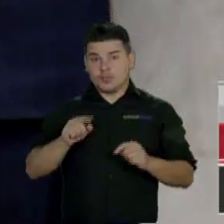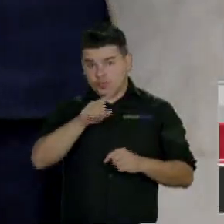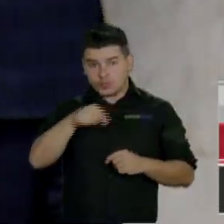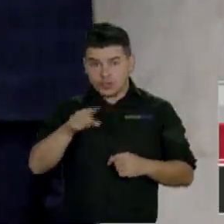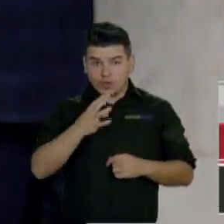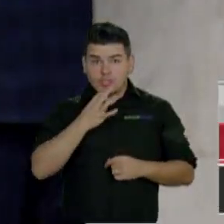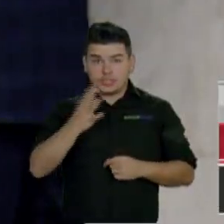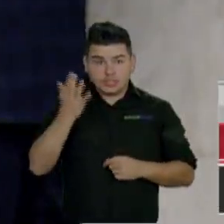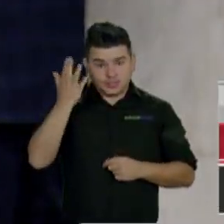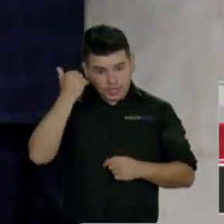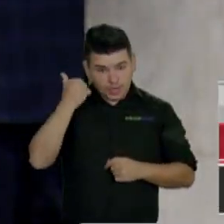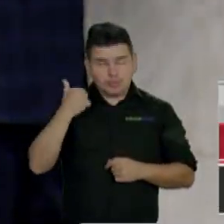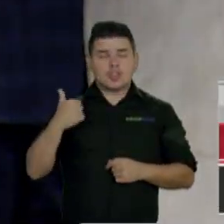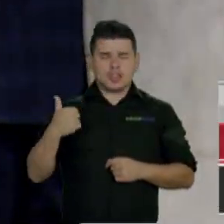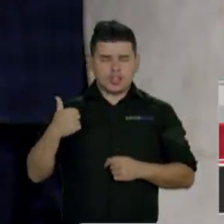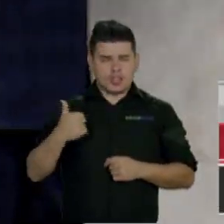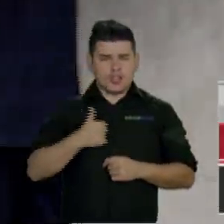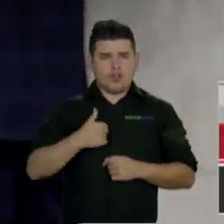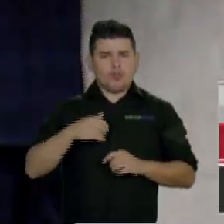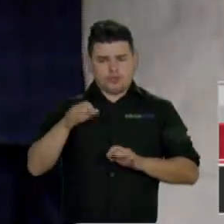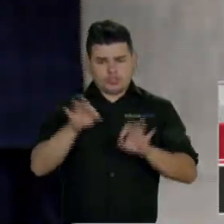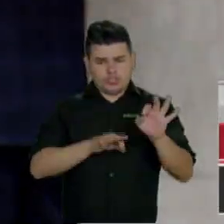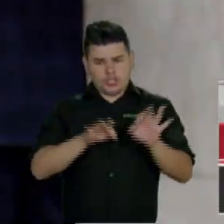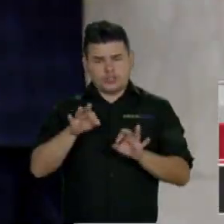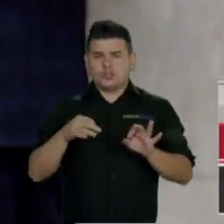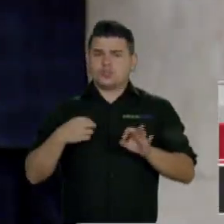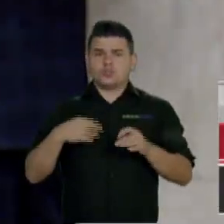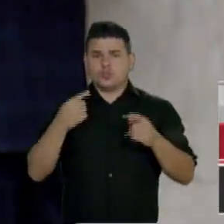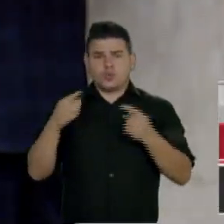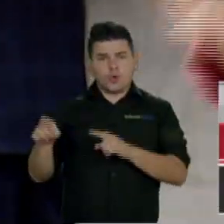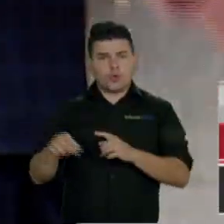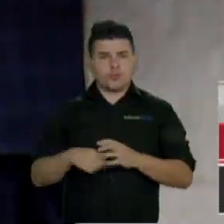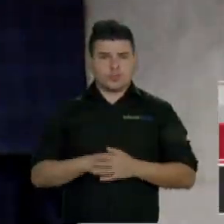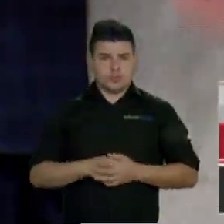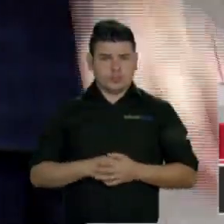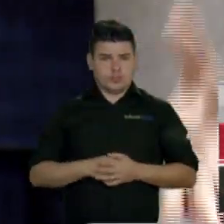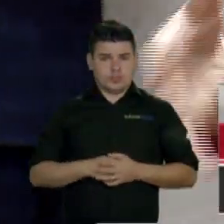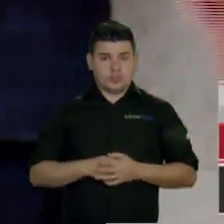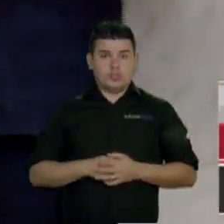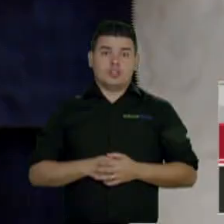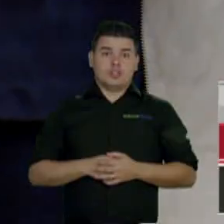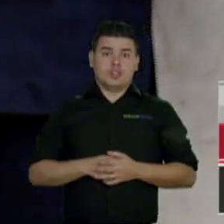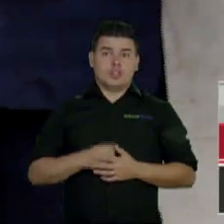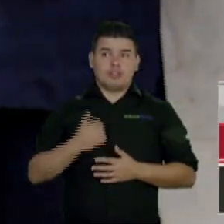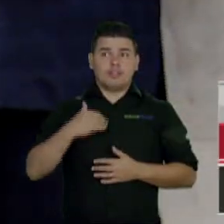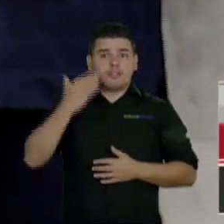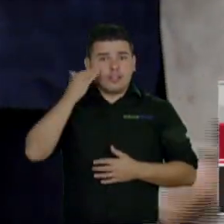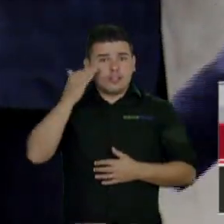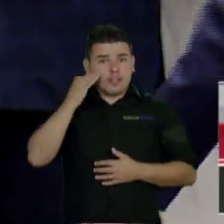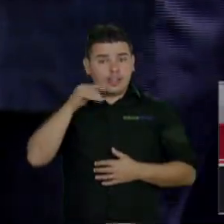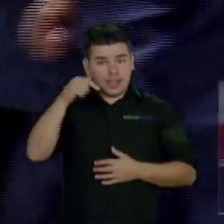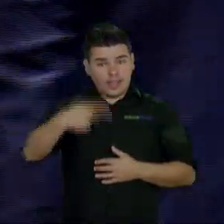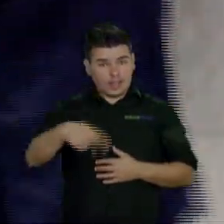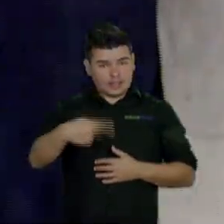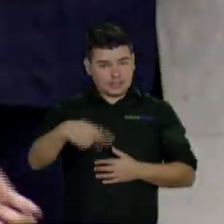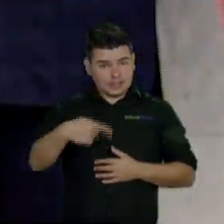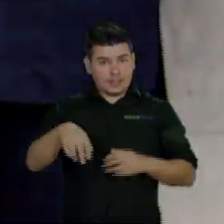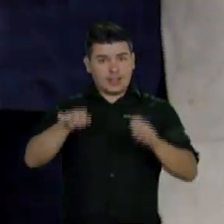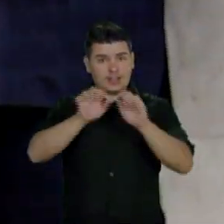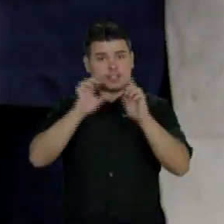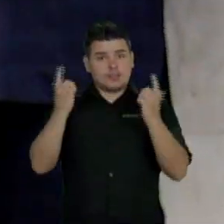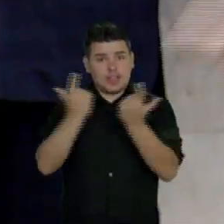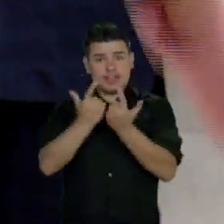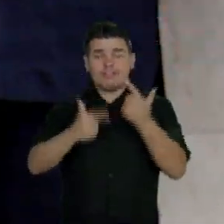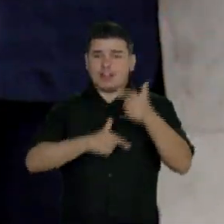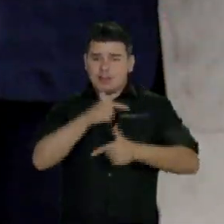eu estou contra o projeto entretanto eu entendo que esta assembléia tem que trabalhar e o povo